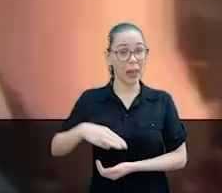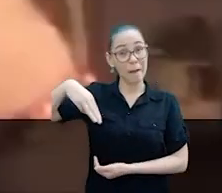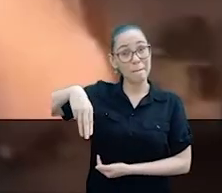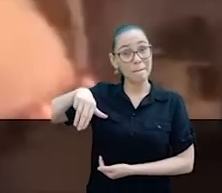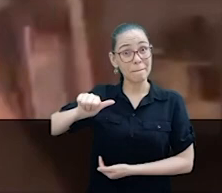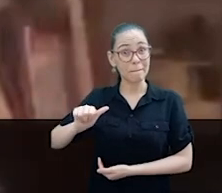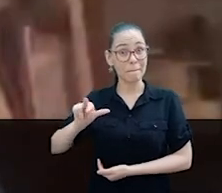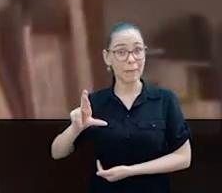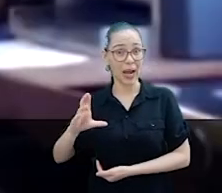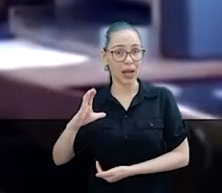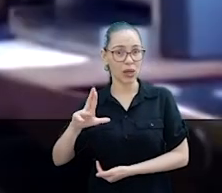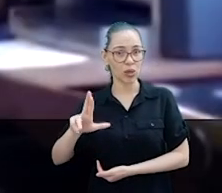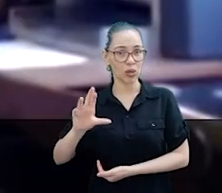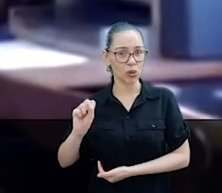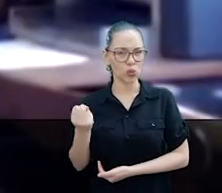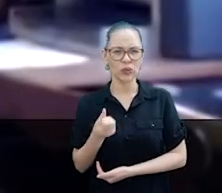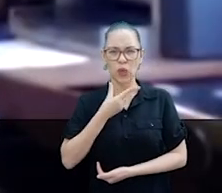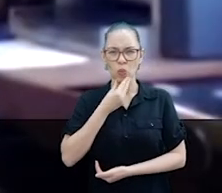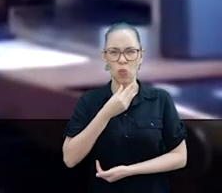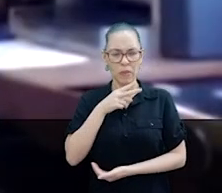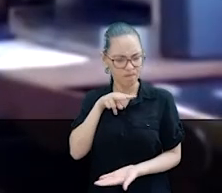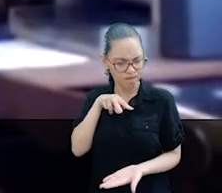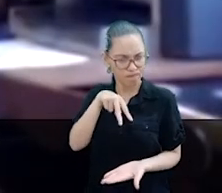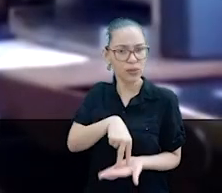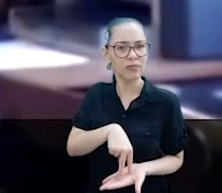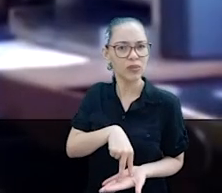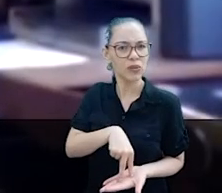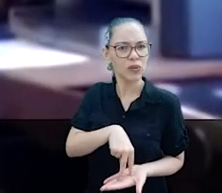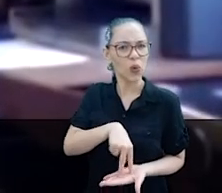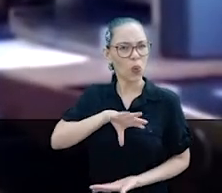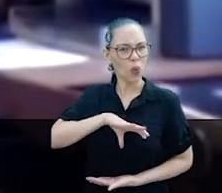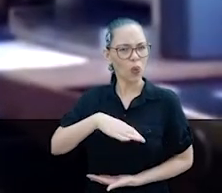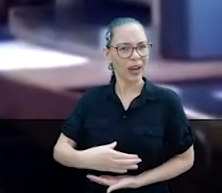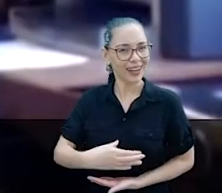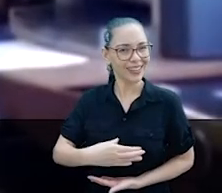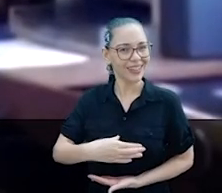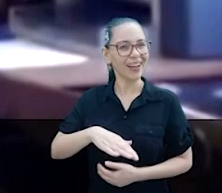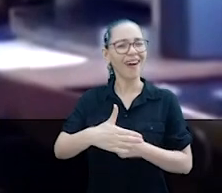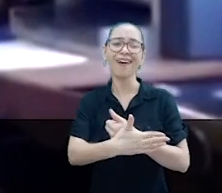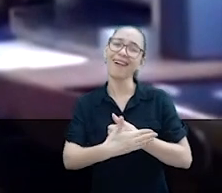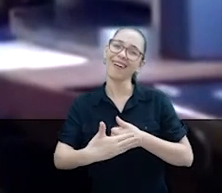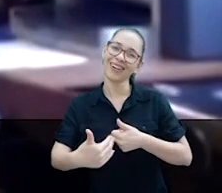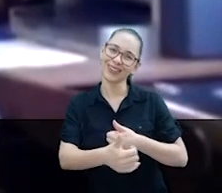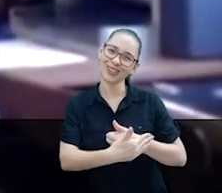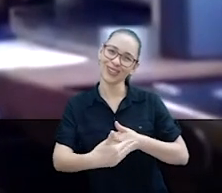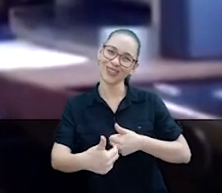a direção para o futuro. Marcos Vinícius era uma pessoa firme,